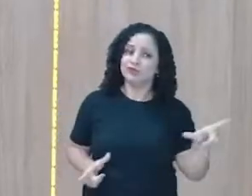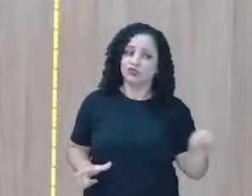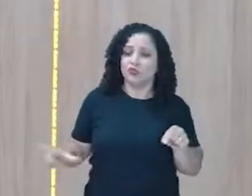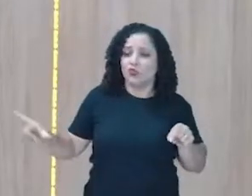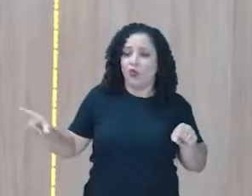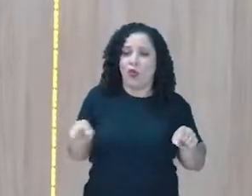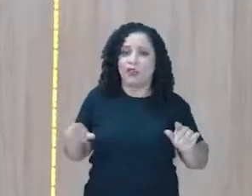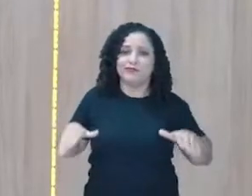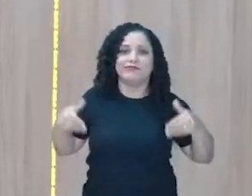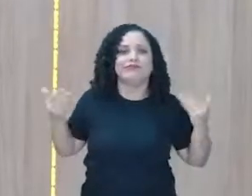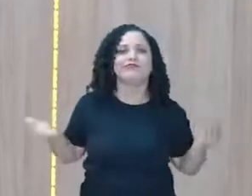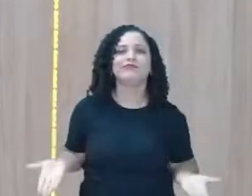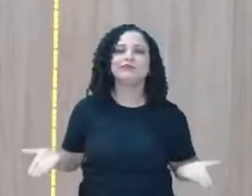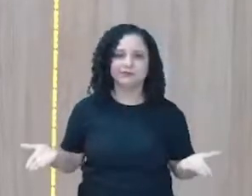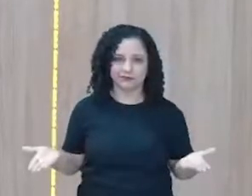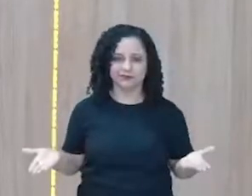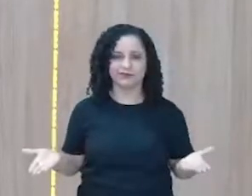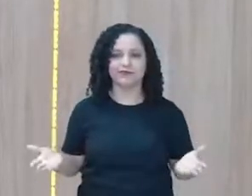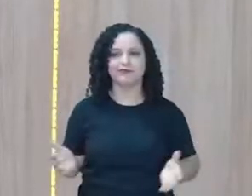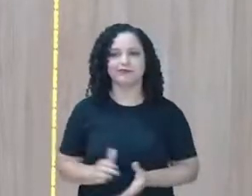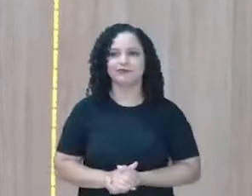como também, né,